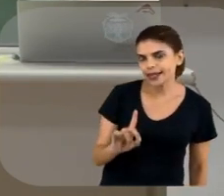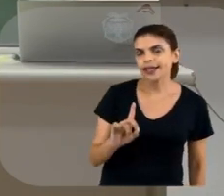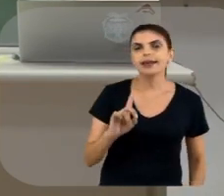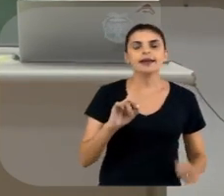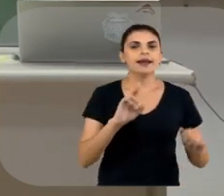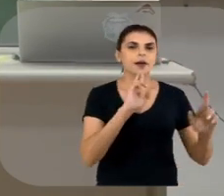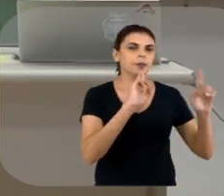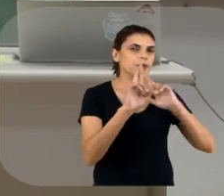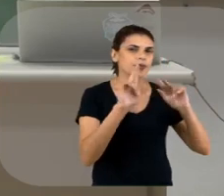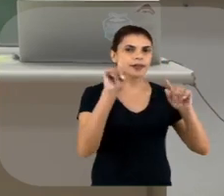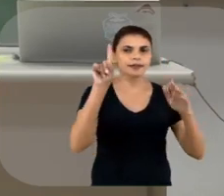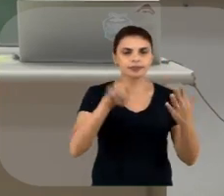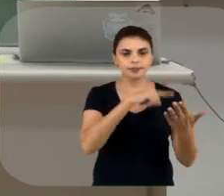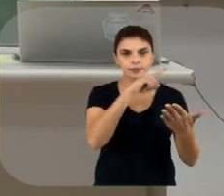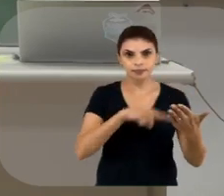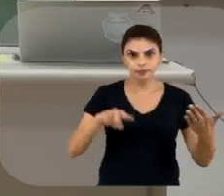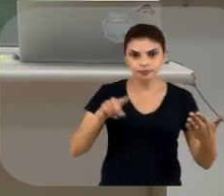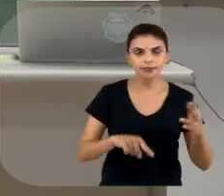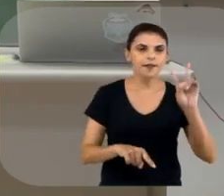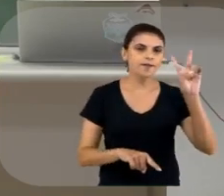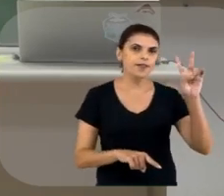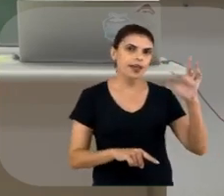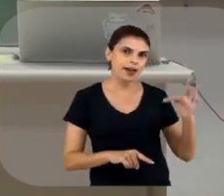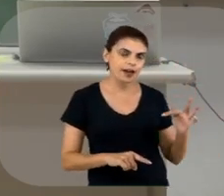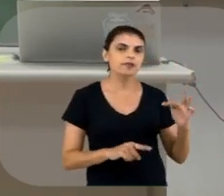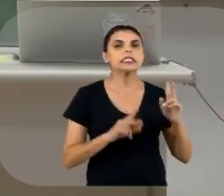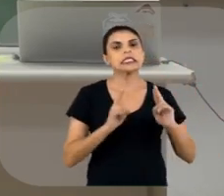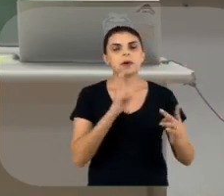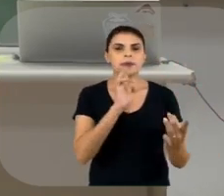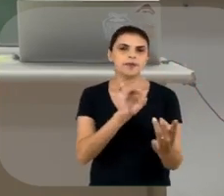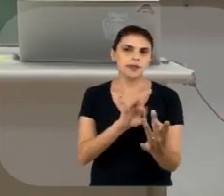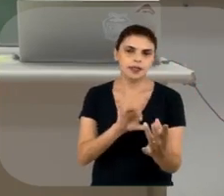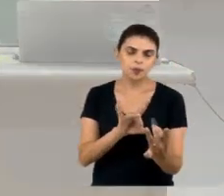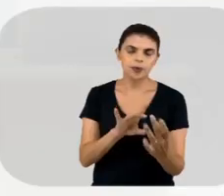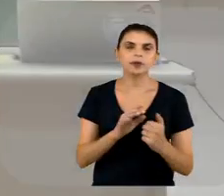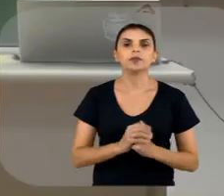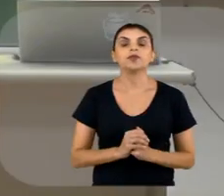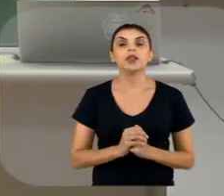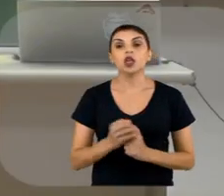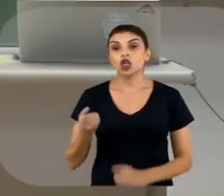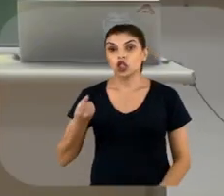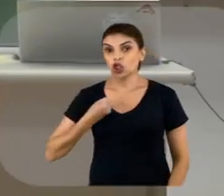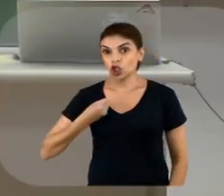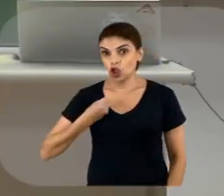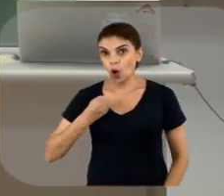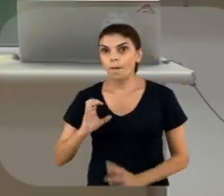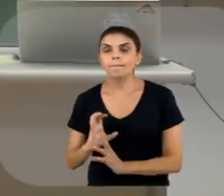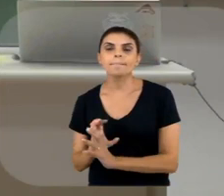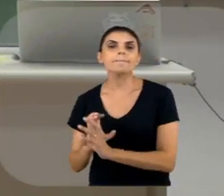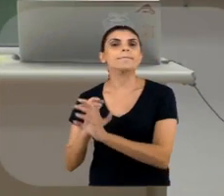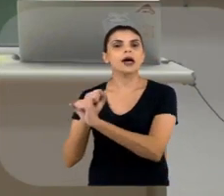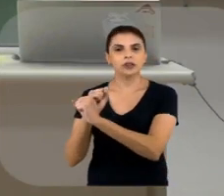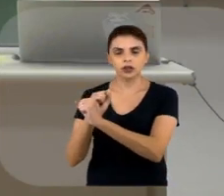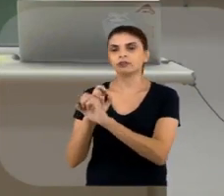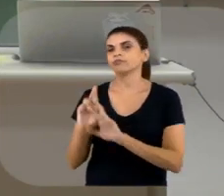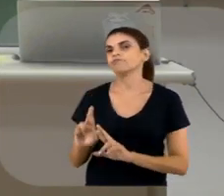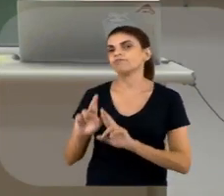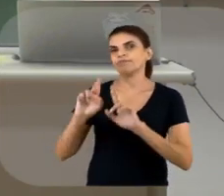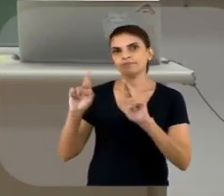né, vários, mas é importante essa questão do feedback. A somativa, então, é isso,